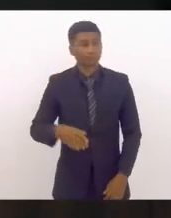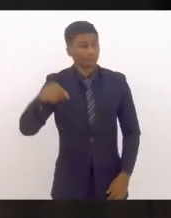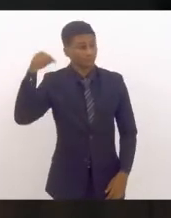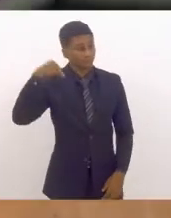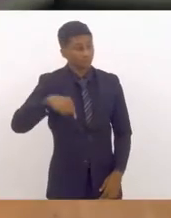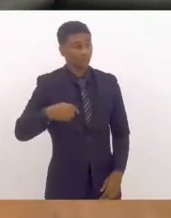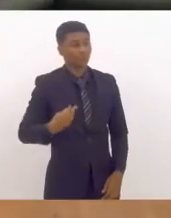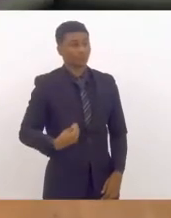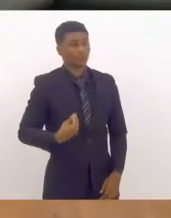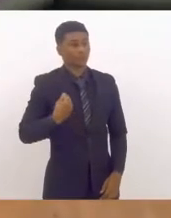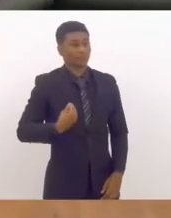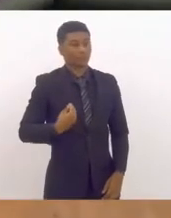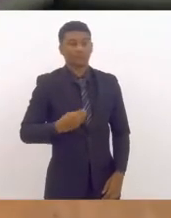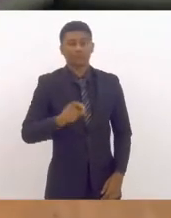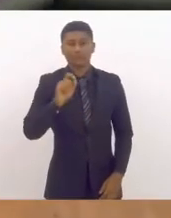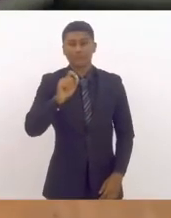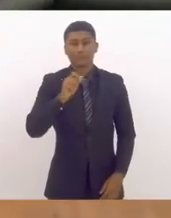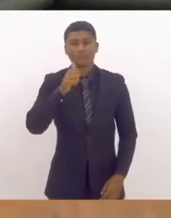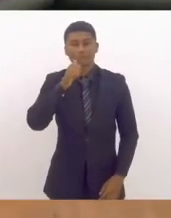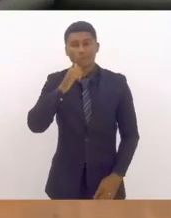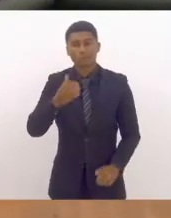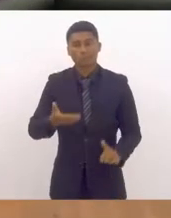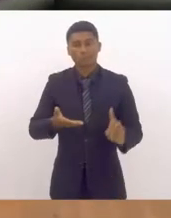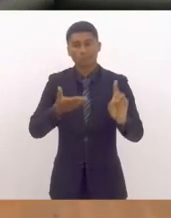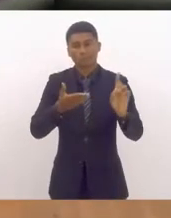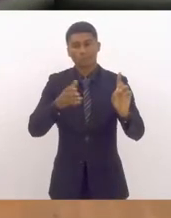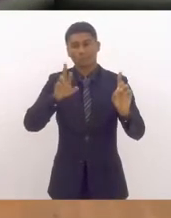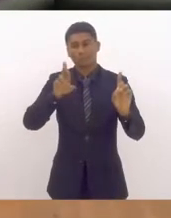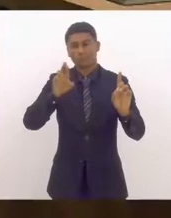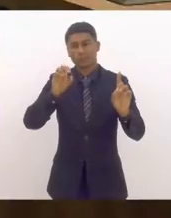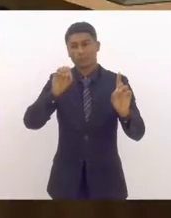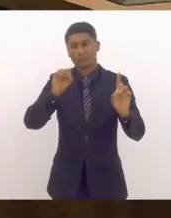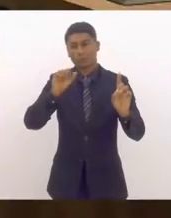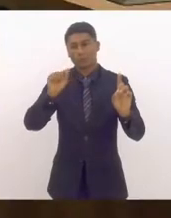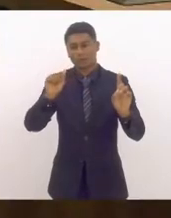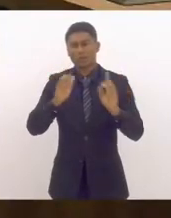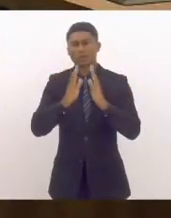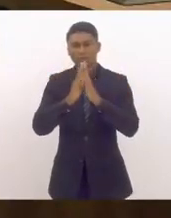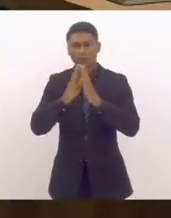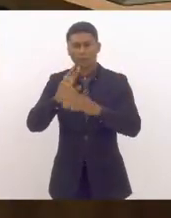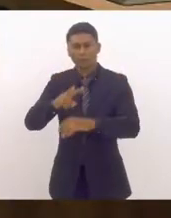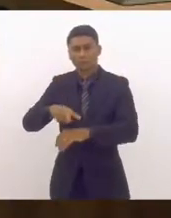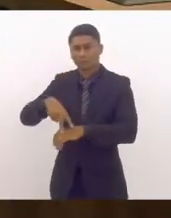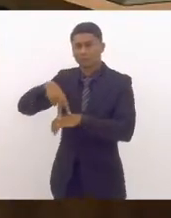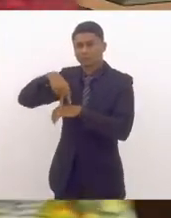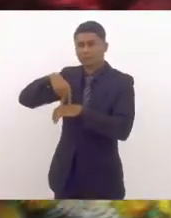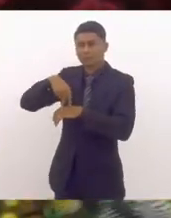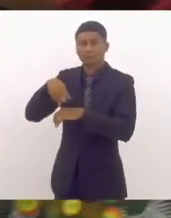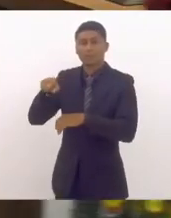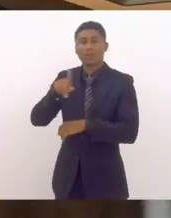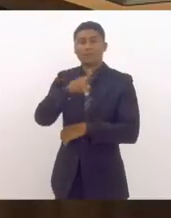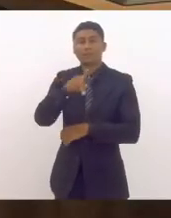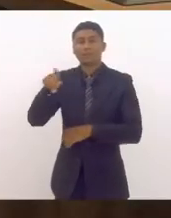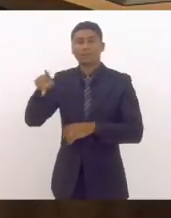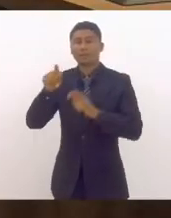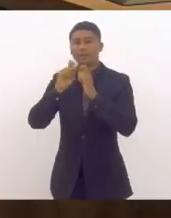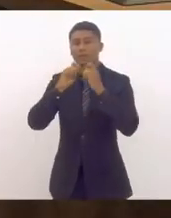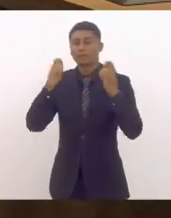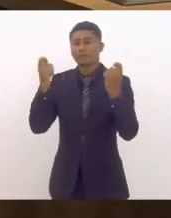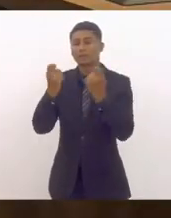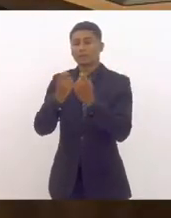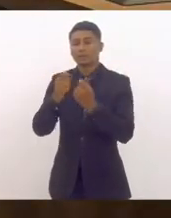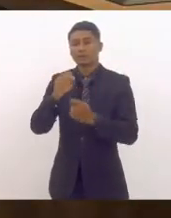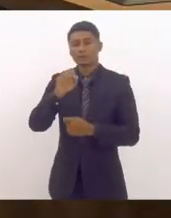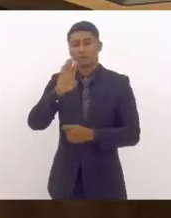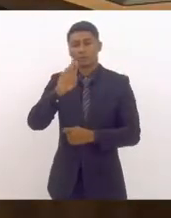presença aqui da Rosa Perdigão, fica de pé, minha querida, a Rosa que é presidente da Associação das Baianas do